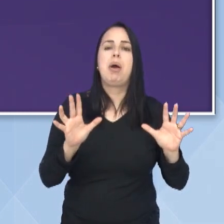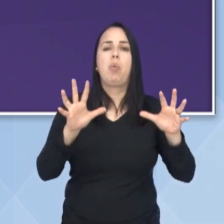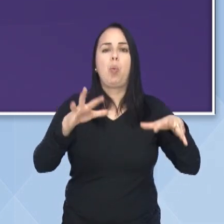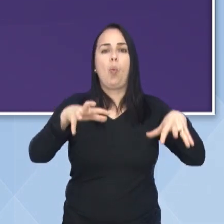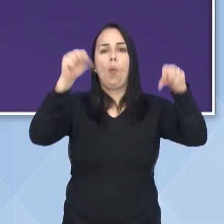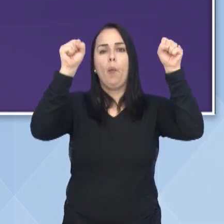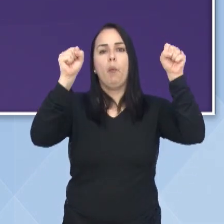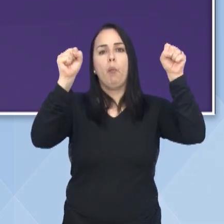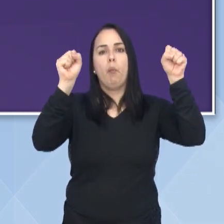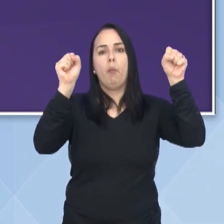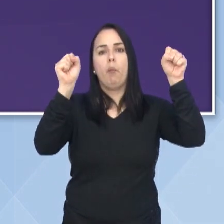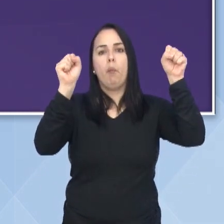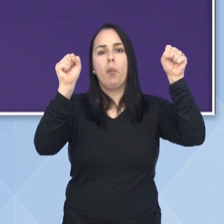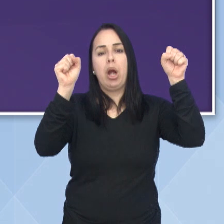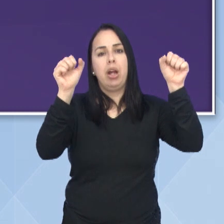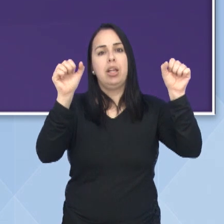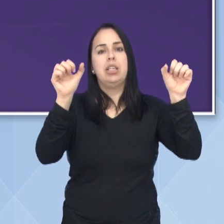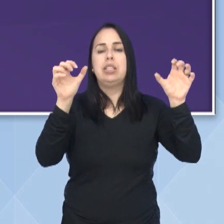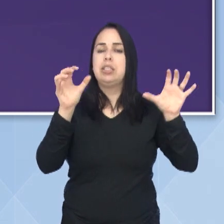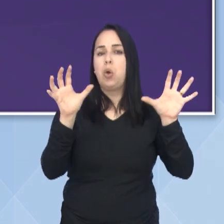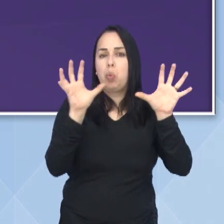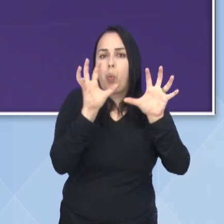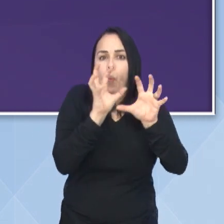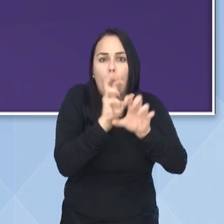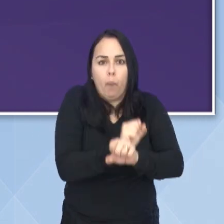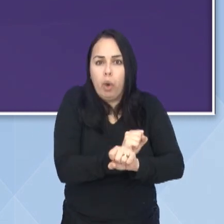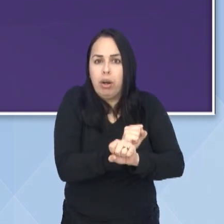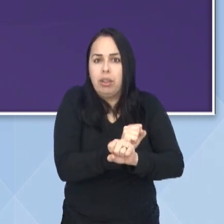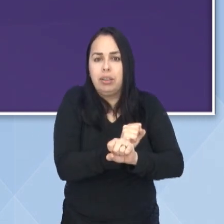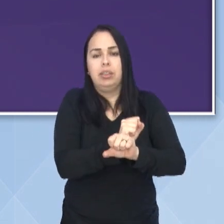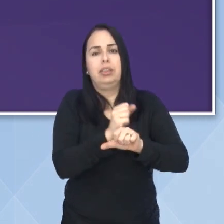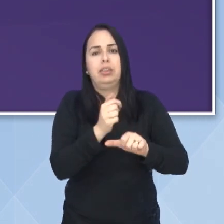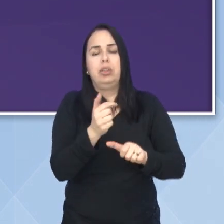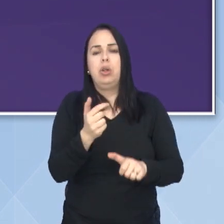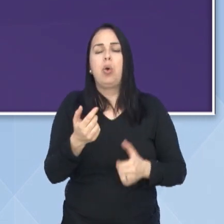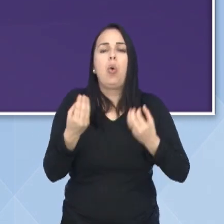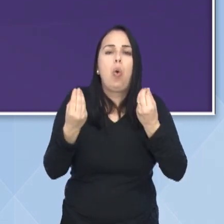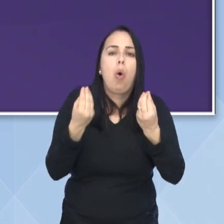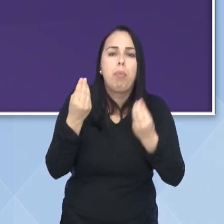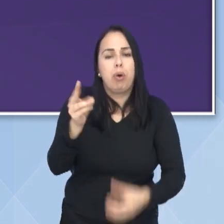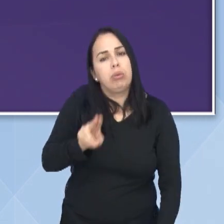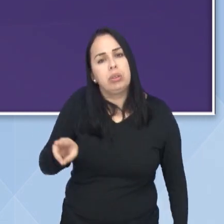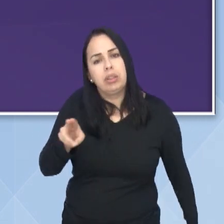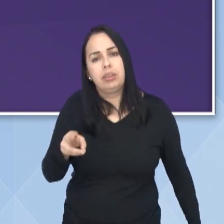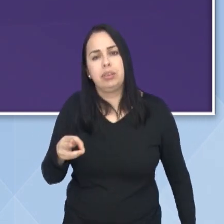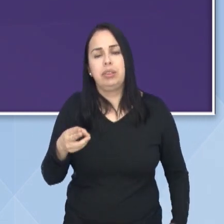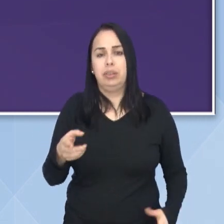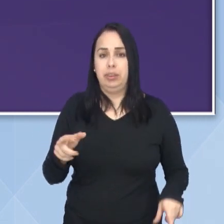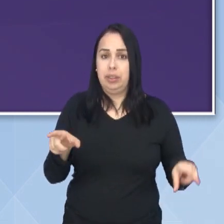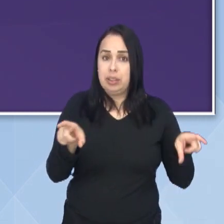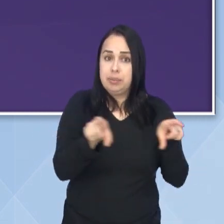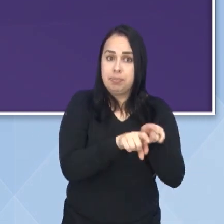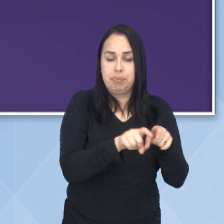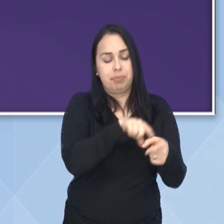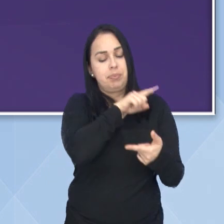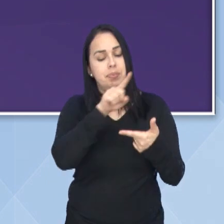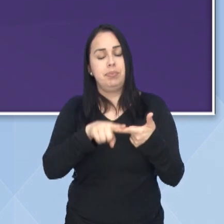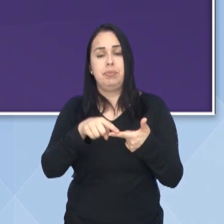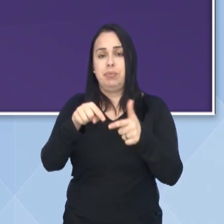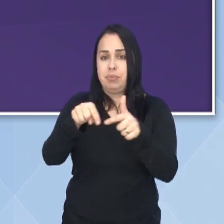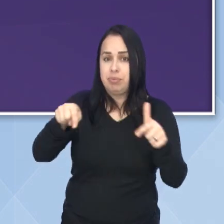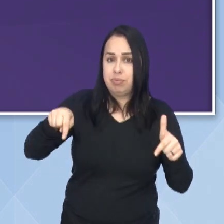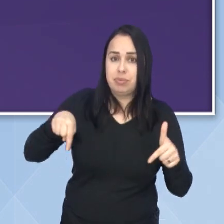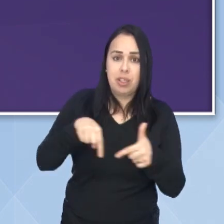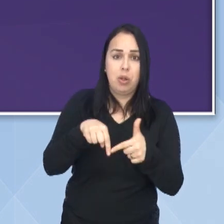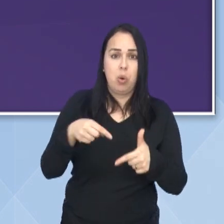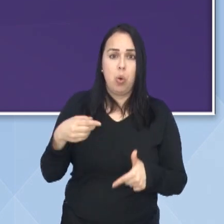completamente breu, escuro, não tem condições de utilizar. Então, desde o campo, a quadra não